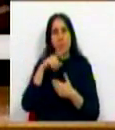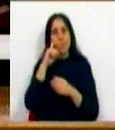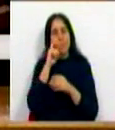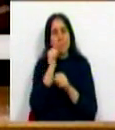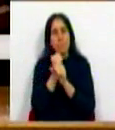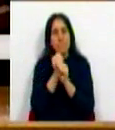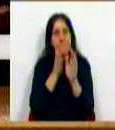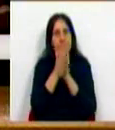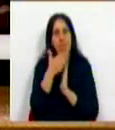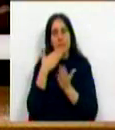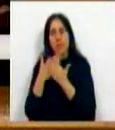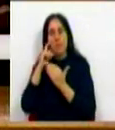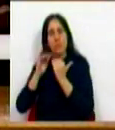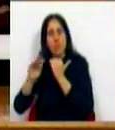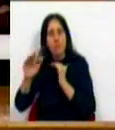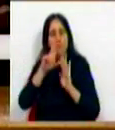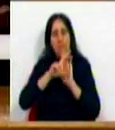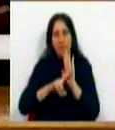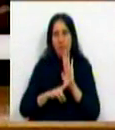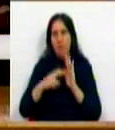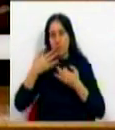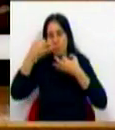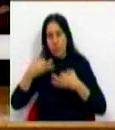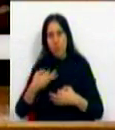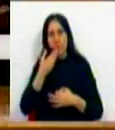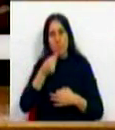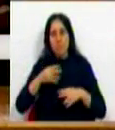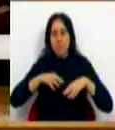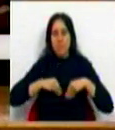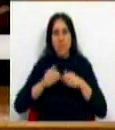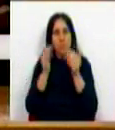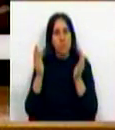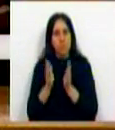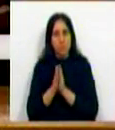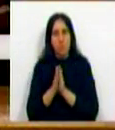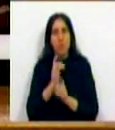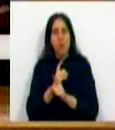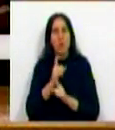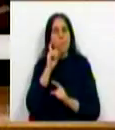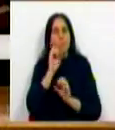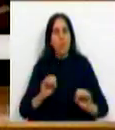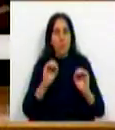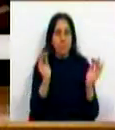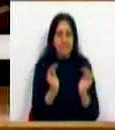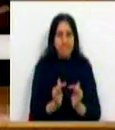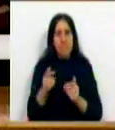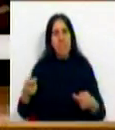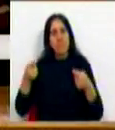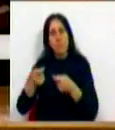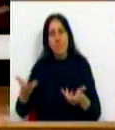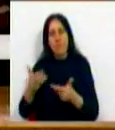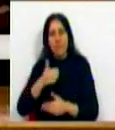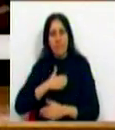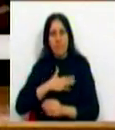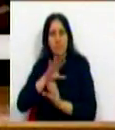para favorecer a estabilidade e o cumprimento de regras justas e aceitáveis para todos, que diminuam a insegurança e favoreçam o investimento das